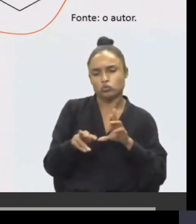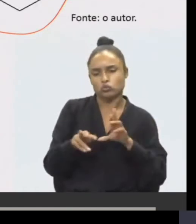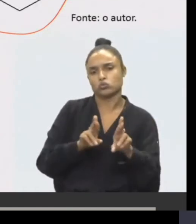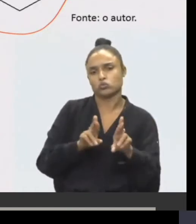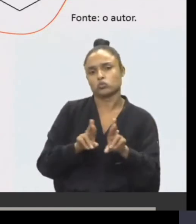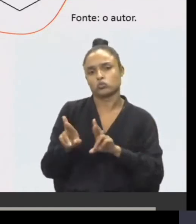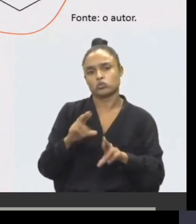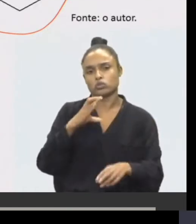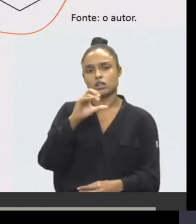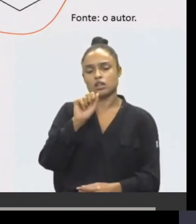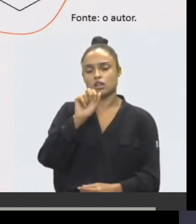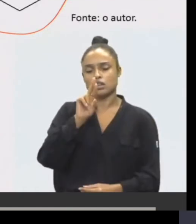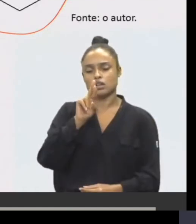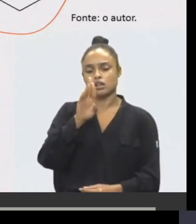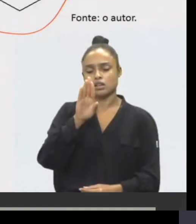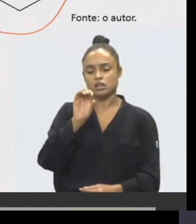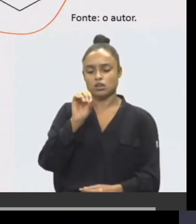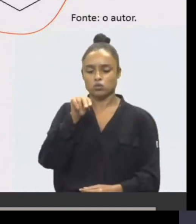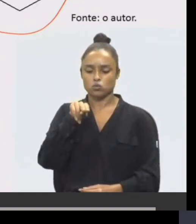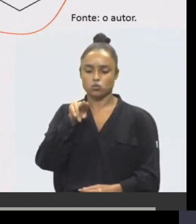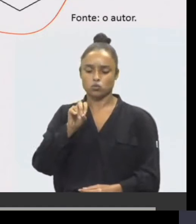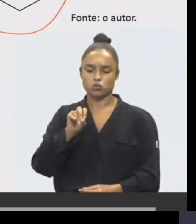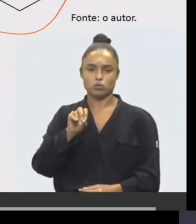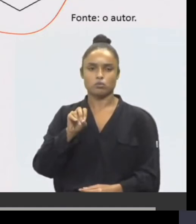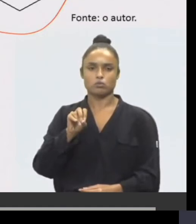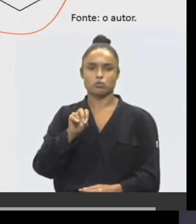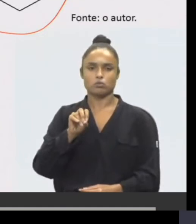está ligado ao carbono, dupla